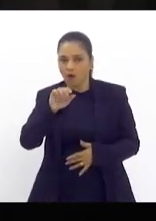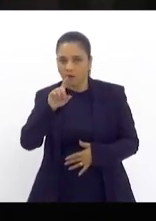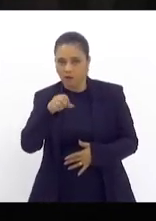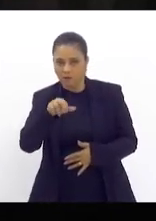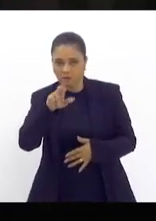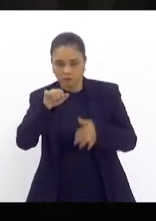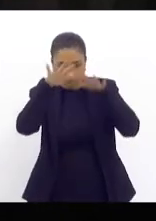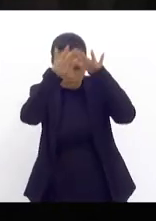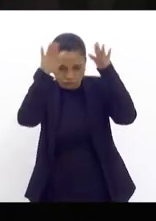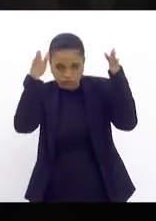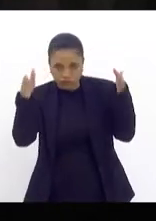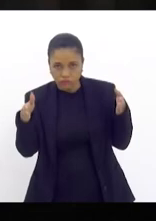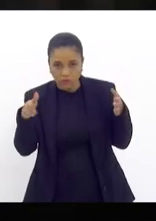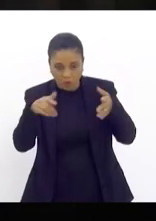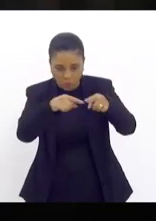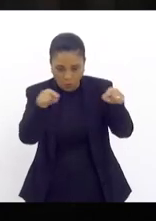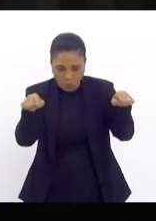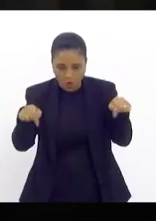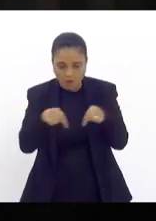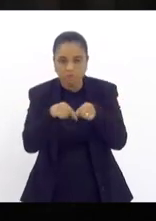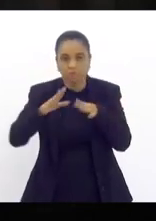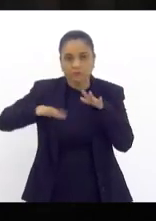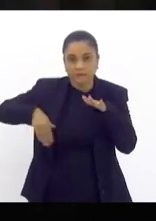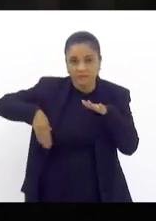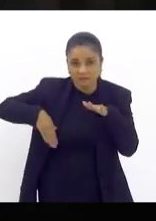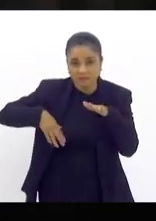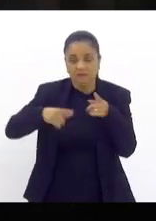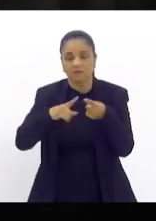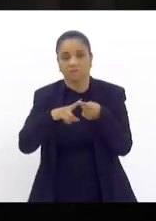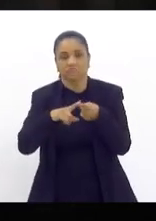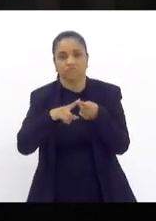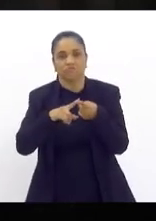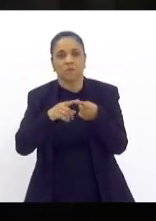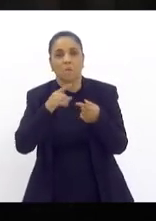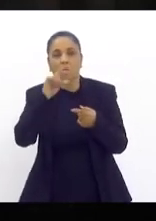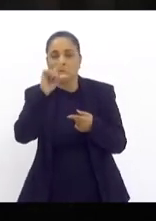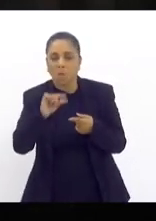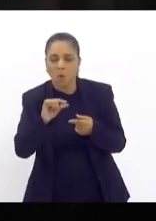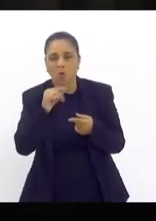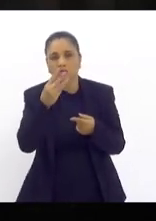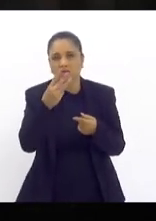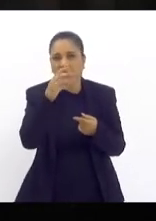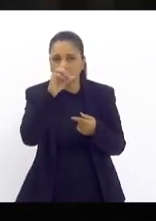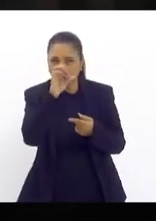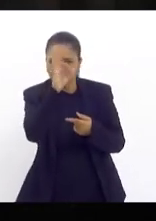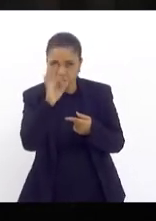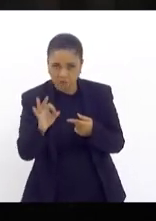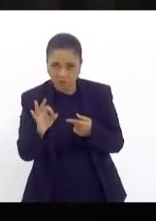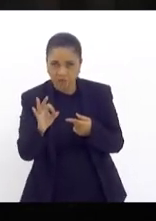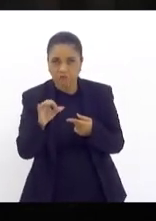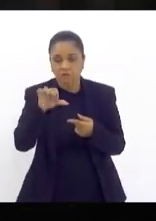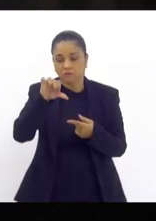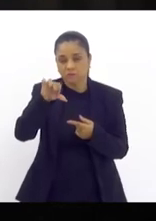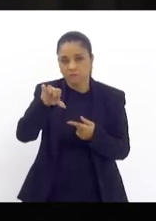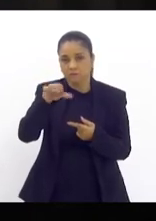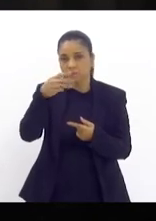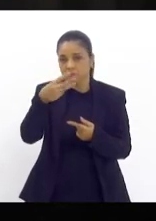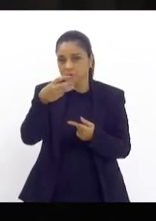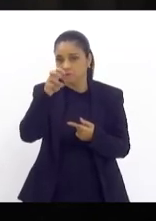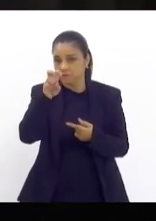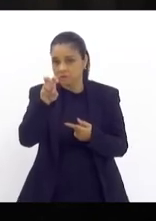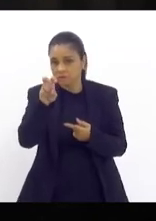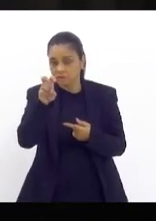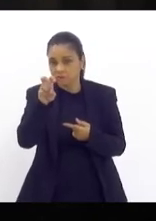por cento. 35 piscinas, ou seja, menos de 3%, e 935